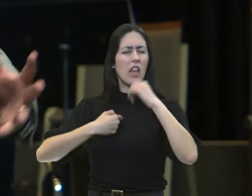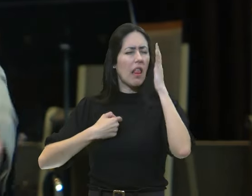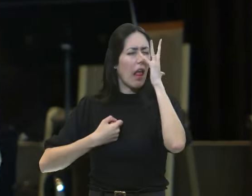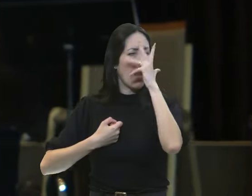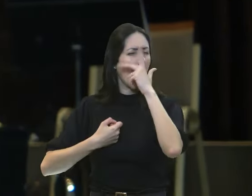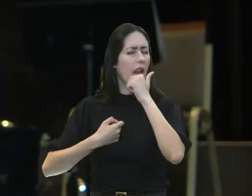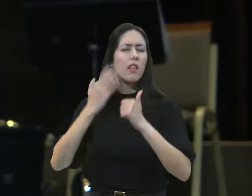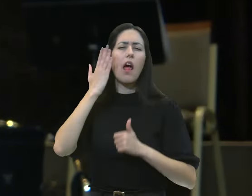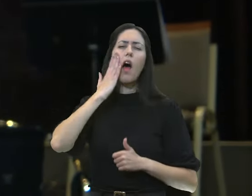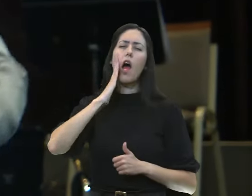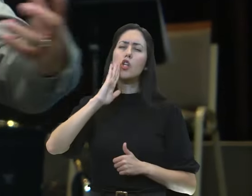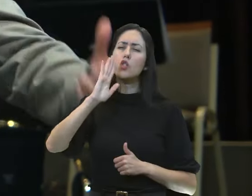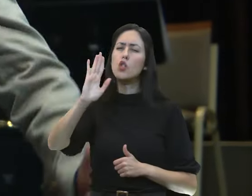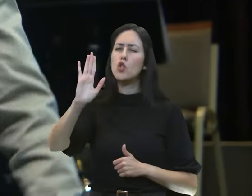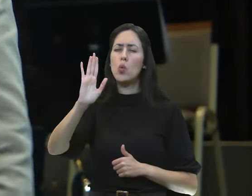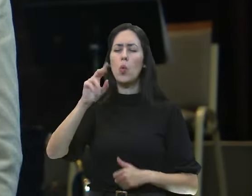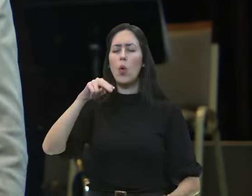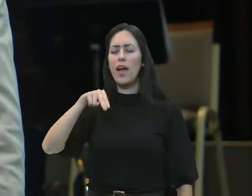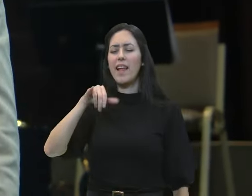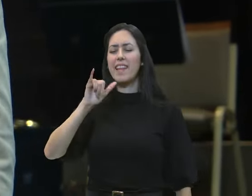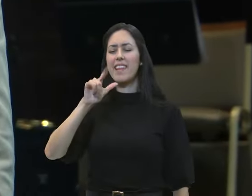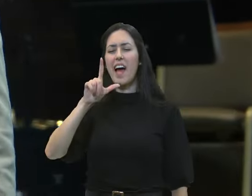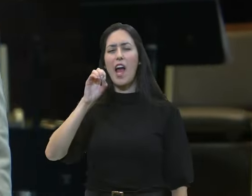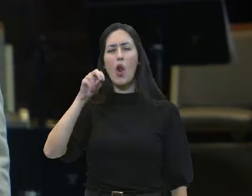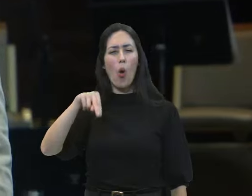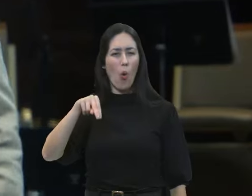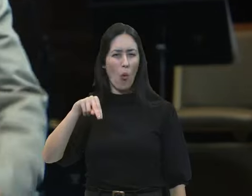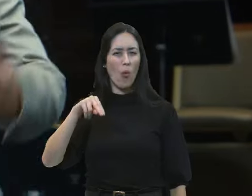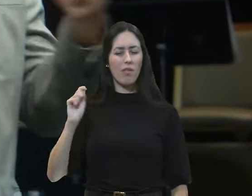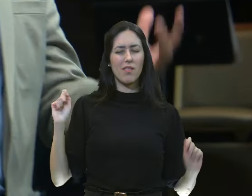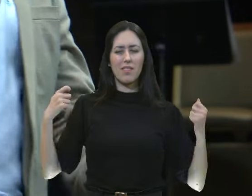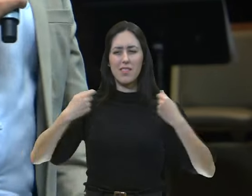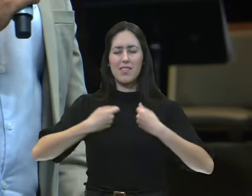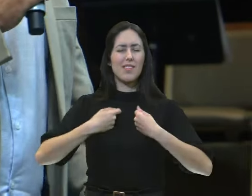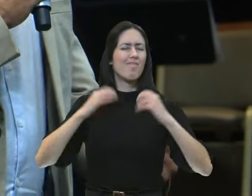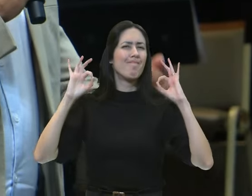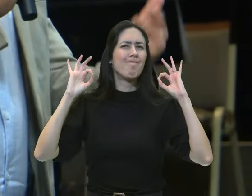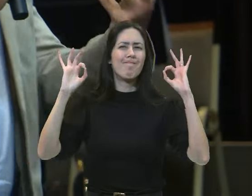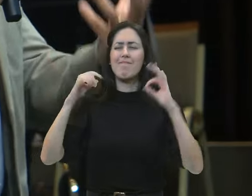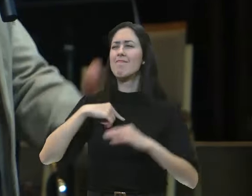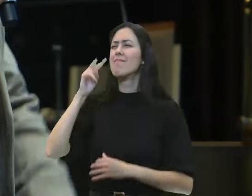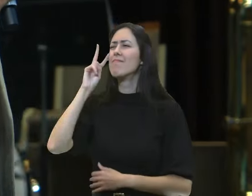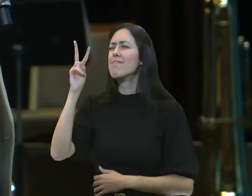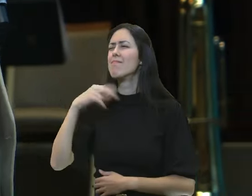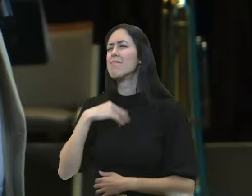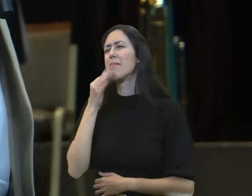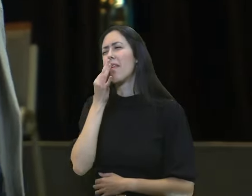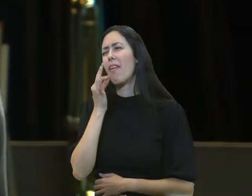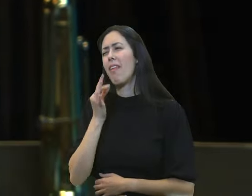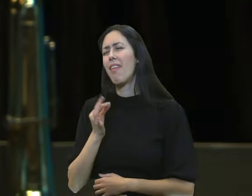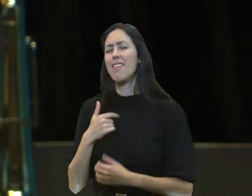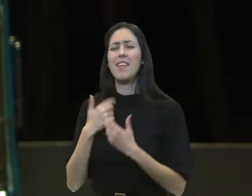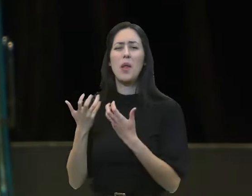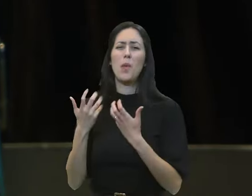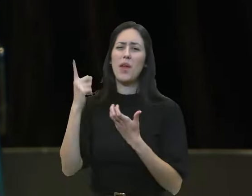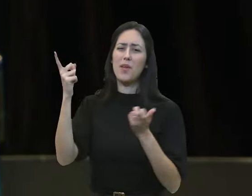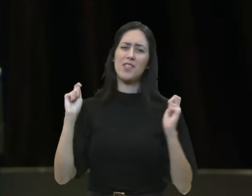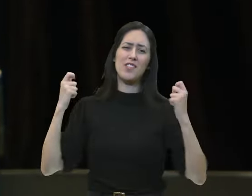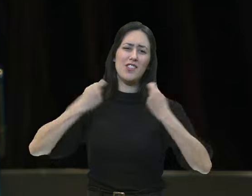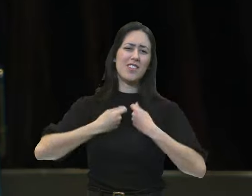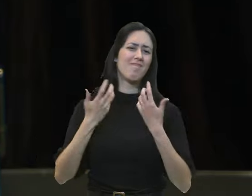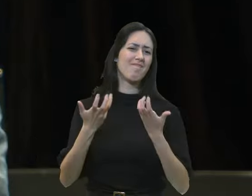azul, de nylon naquele tempo, né? Era tudo. Eu falei, nossa, eu quero essa jaqueta.